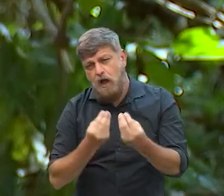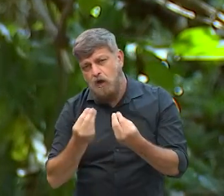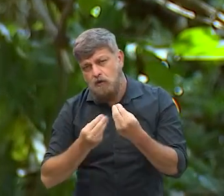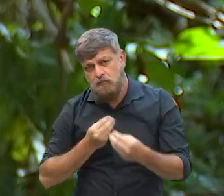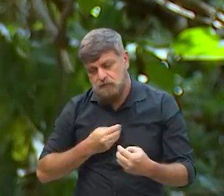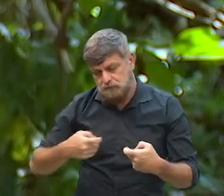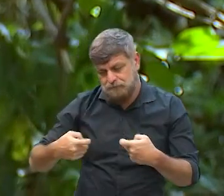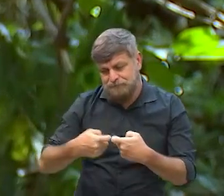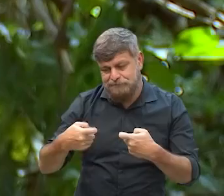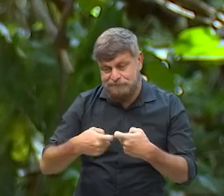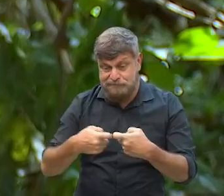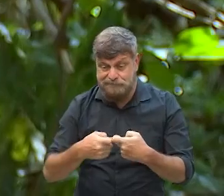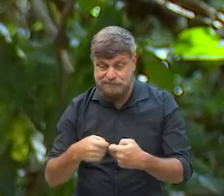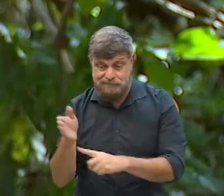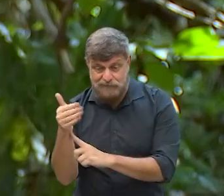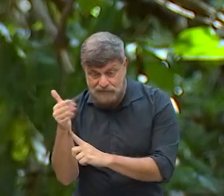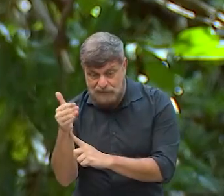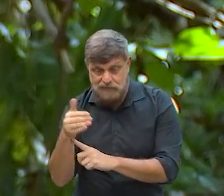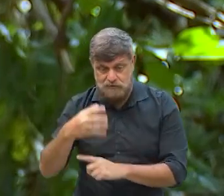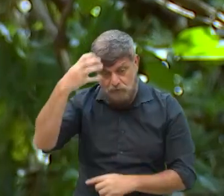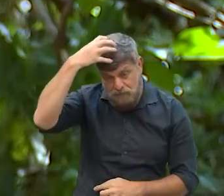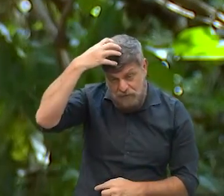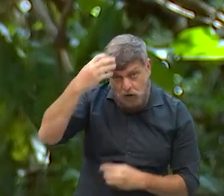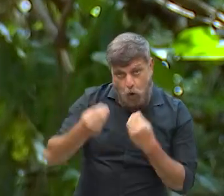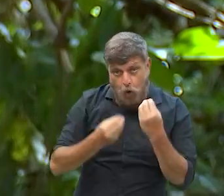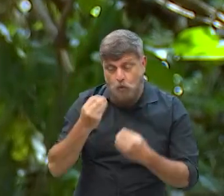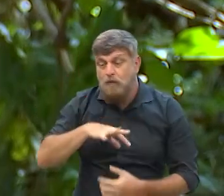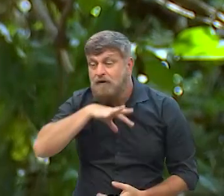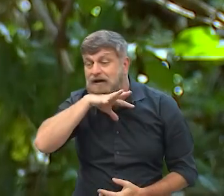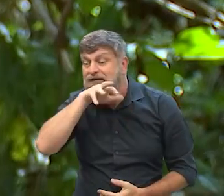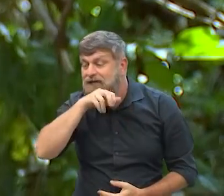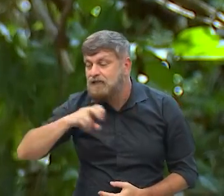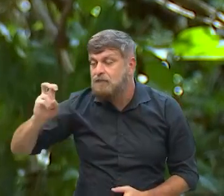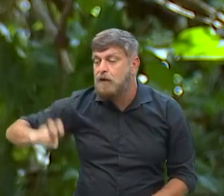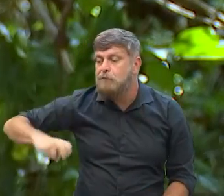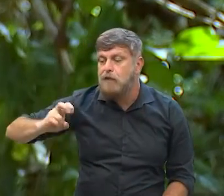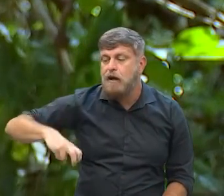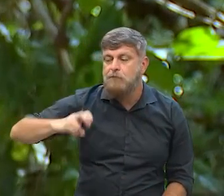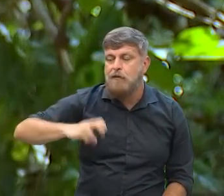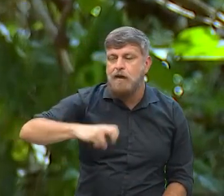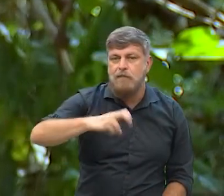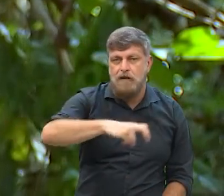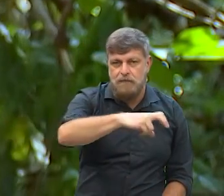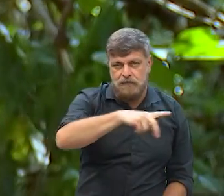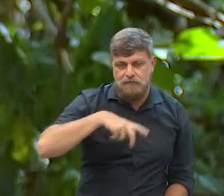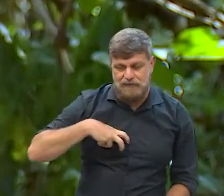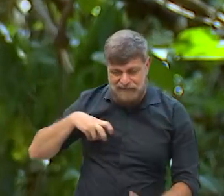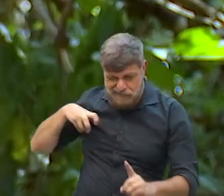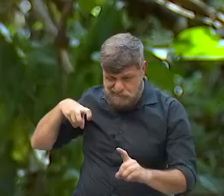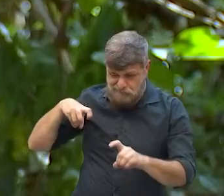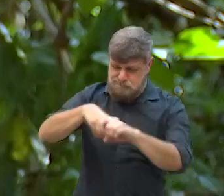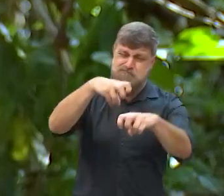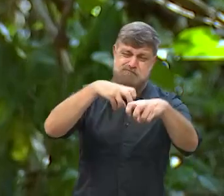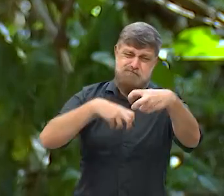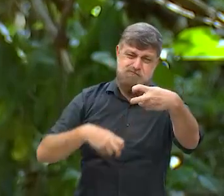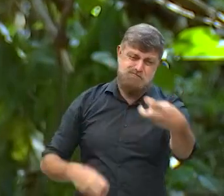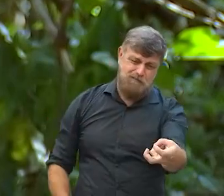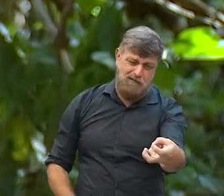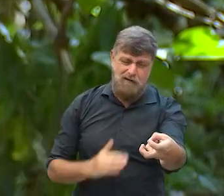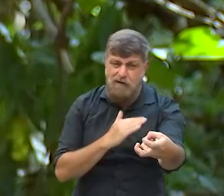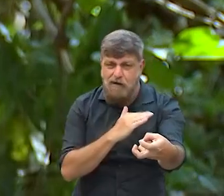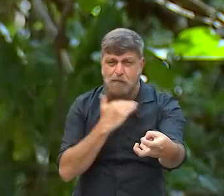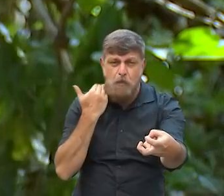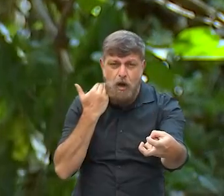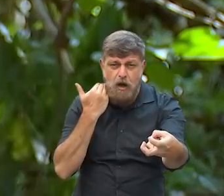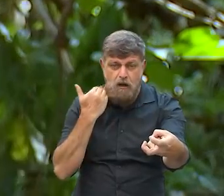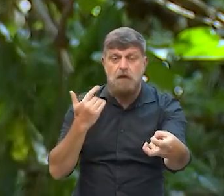atravessar essa barreira, né? Como os animais atravessam essa barreira. Muitas vezes a gente tem aí altos índices de atropelamento, né? Então,